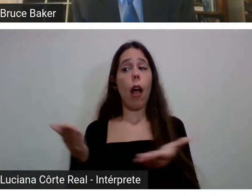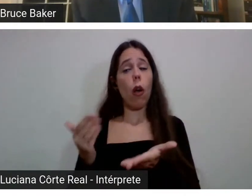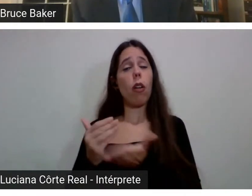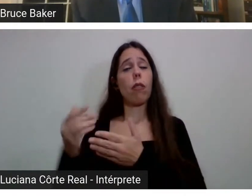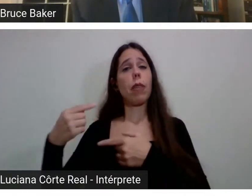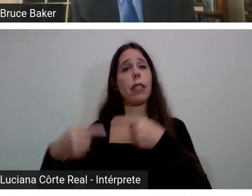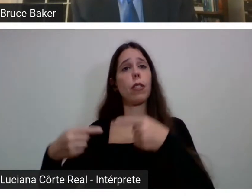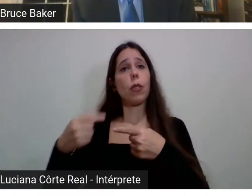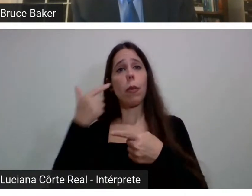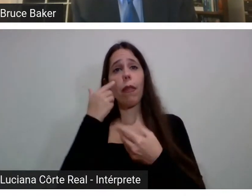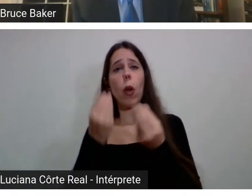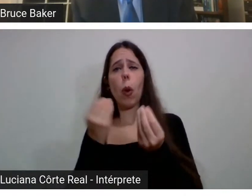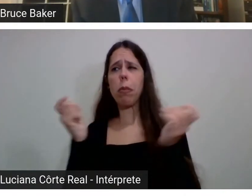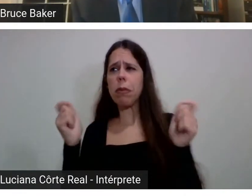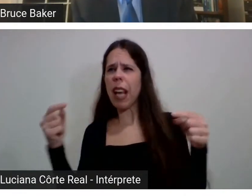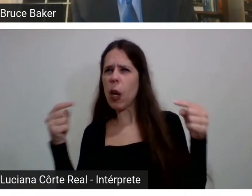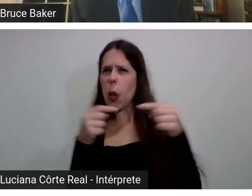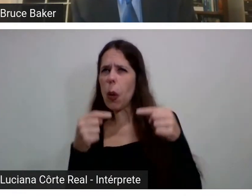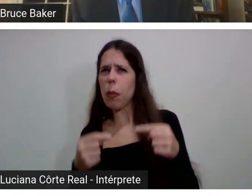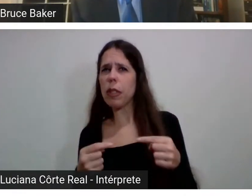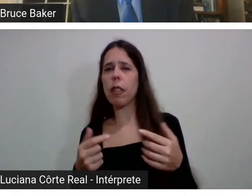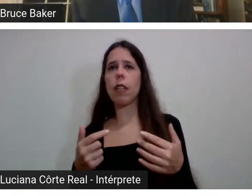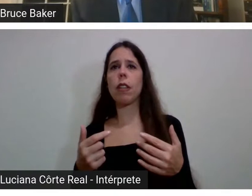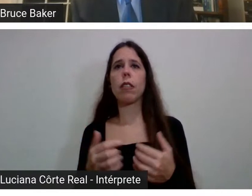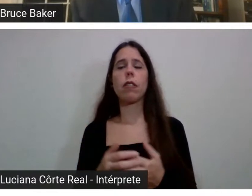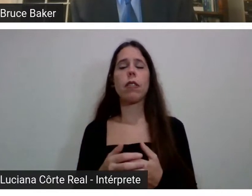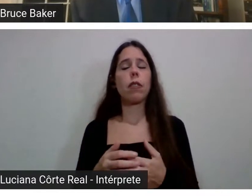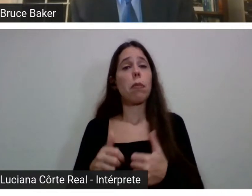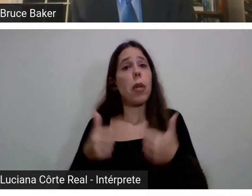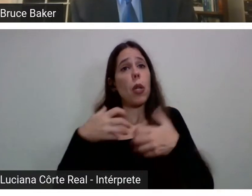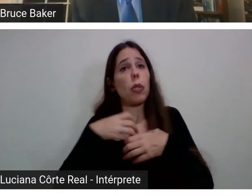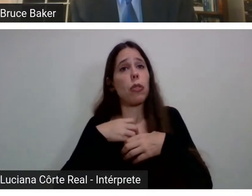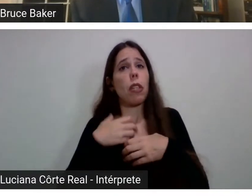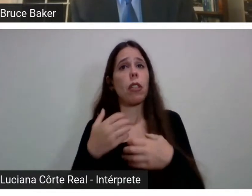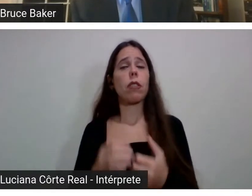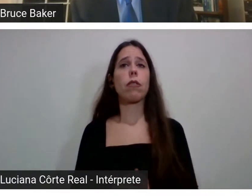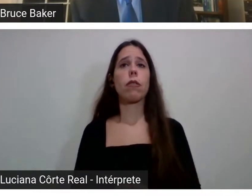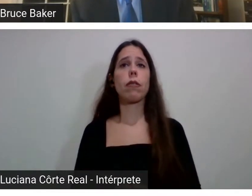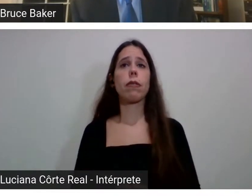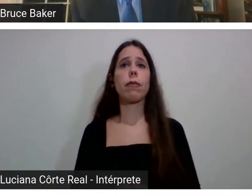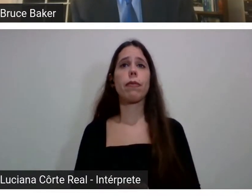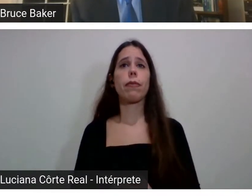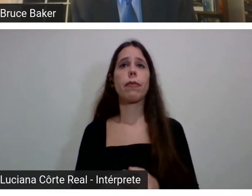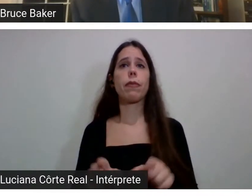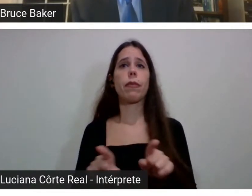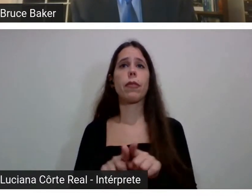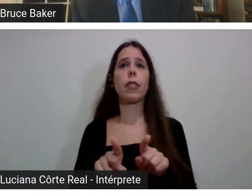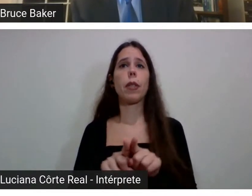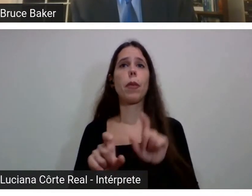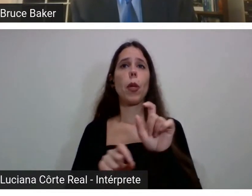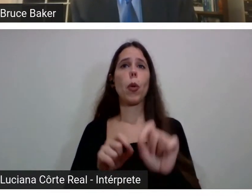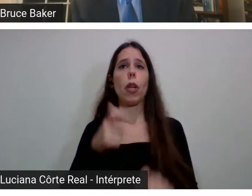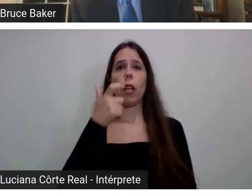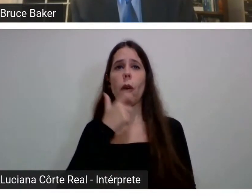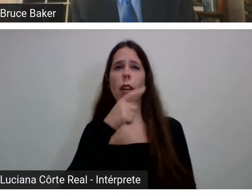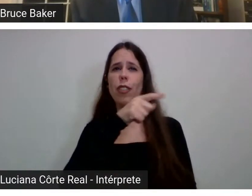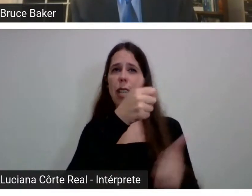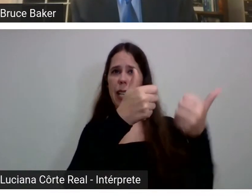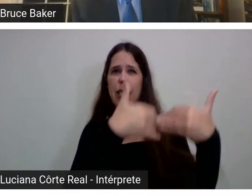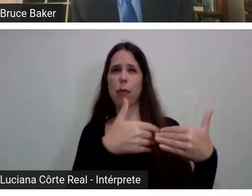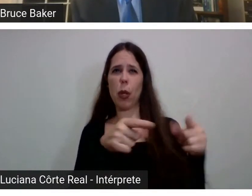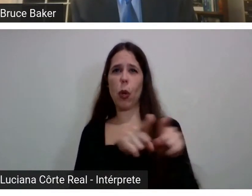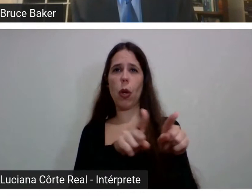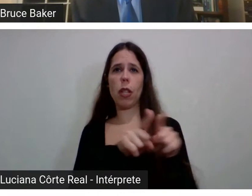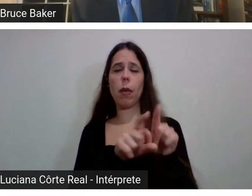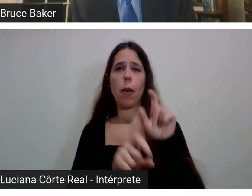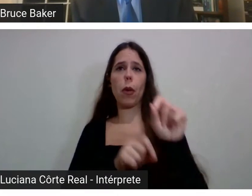uma calibração melhor, né? Eu acho que ele também ressaltou assim, eles se baseiam nos resultados em